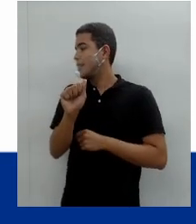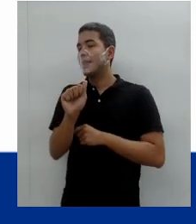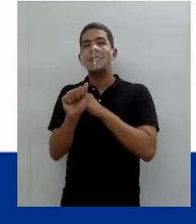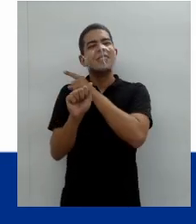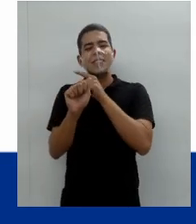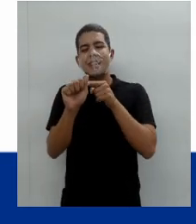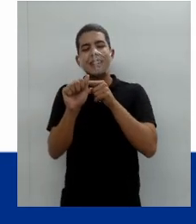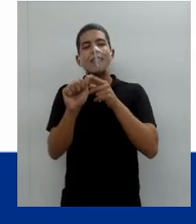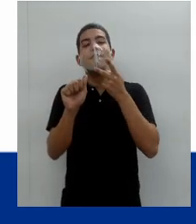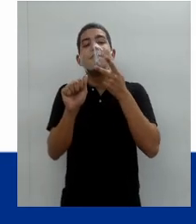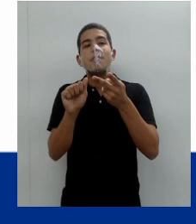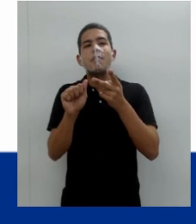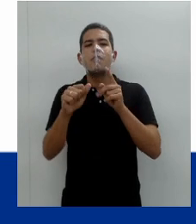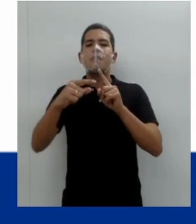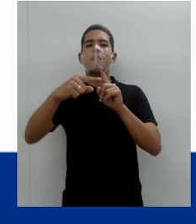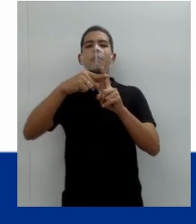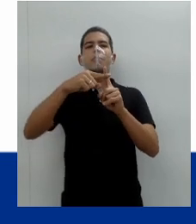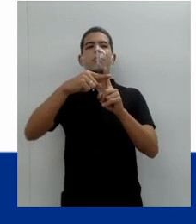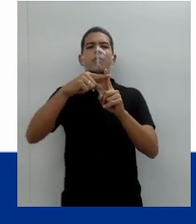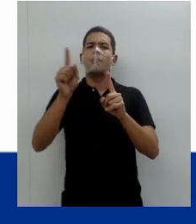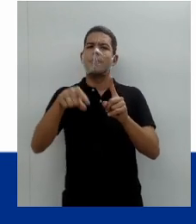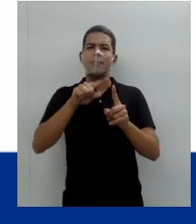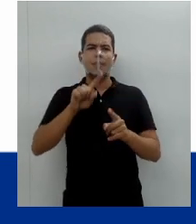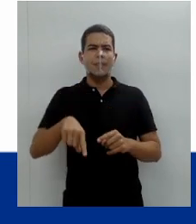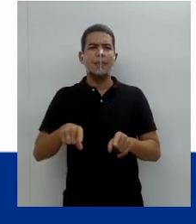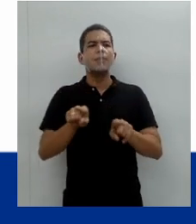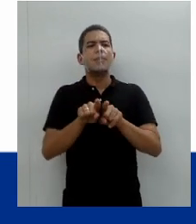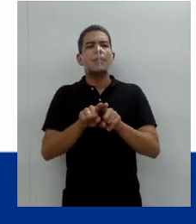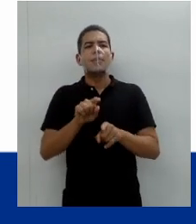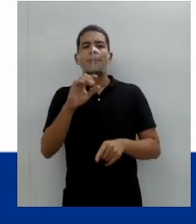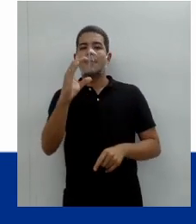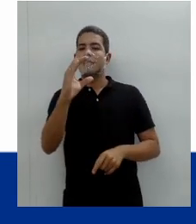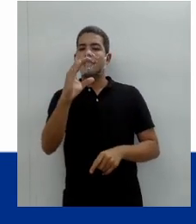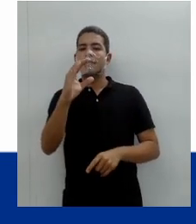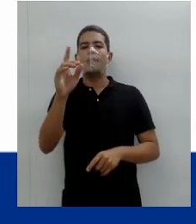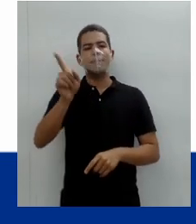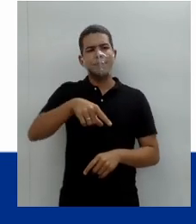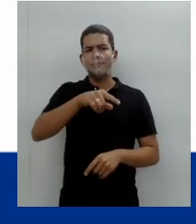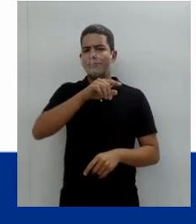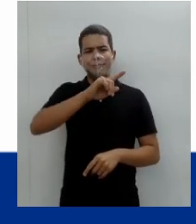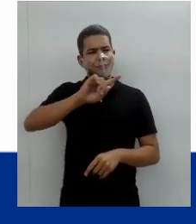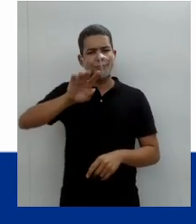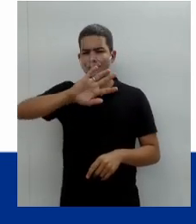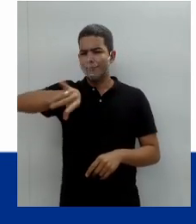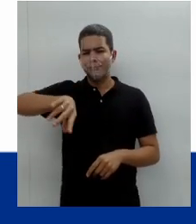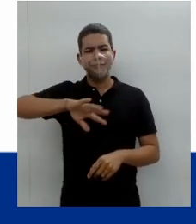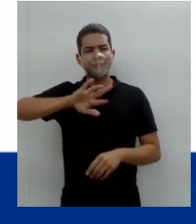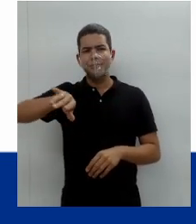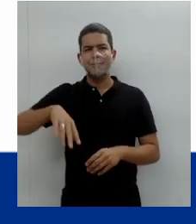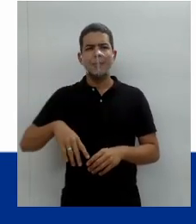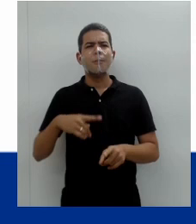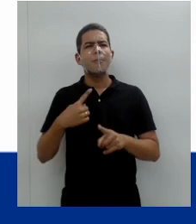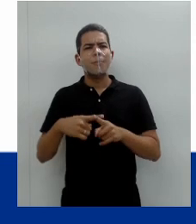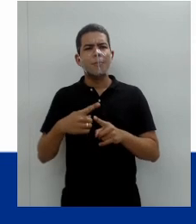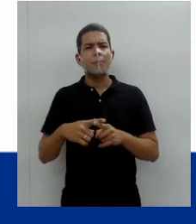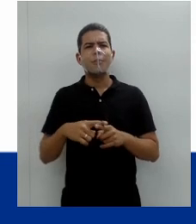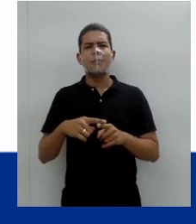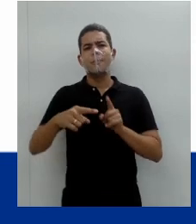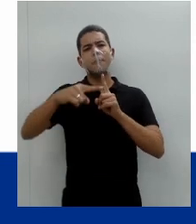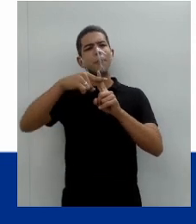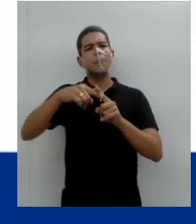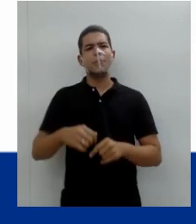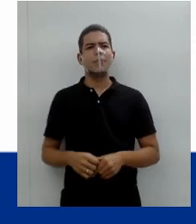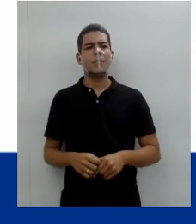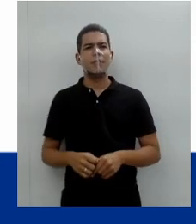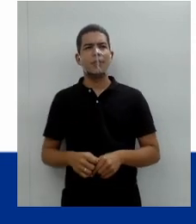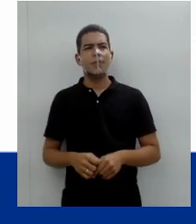coeficiente A positivo. Tu já cancela também, ó, a letra C, porque diz que esse coeficiente é